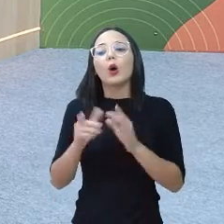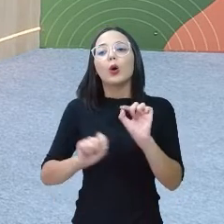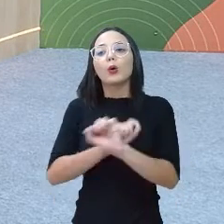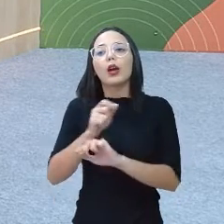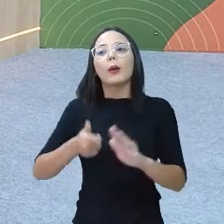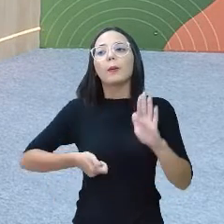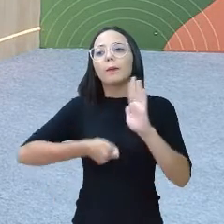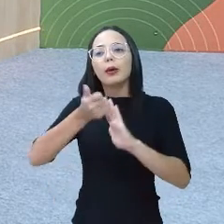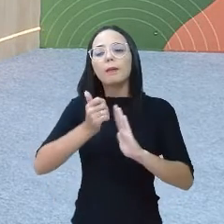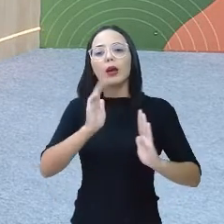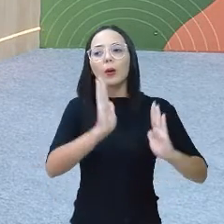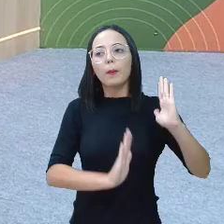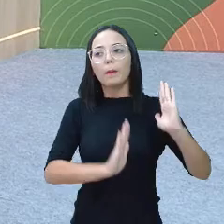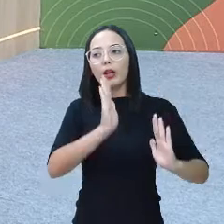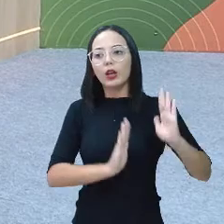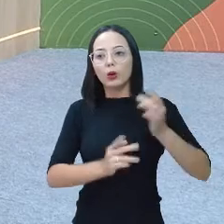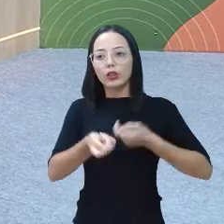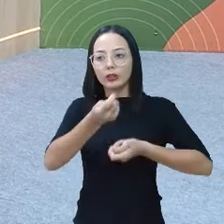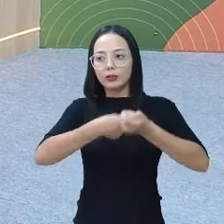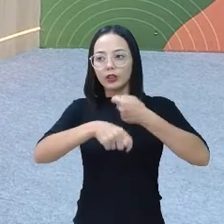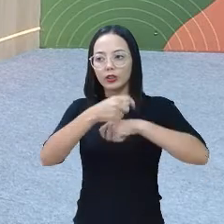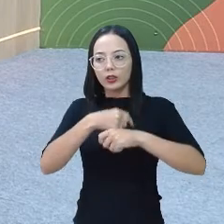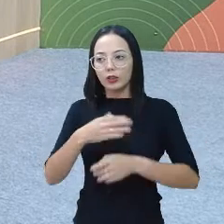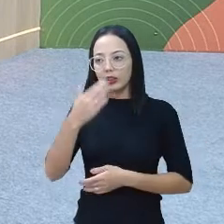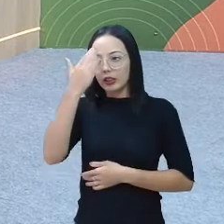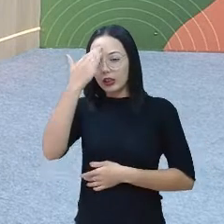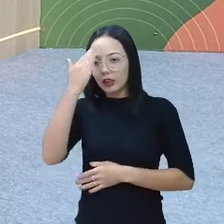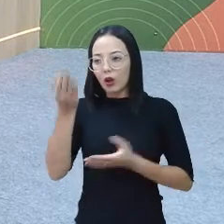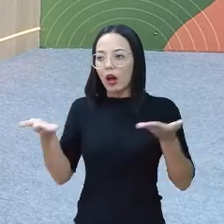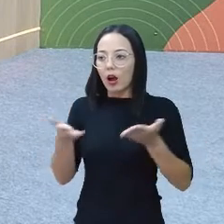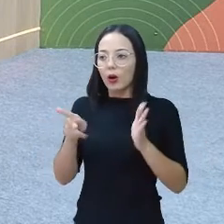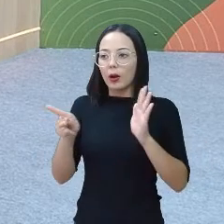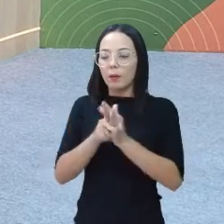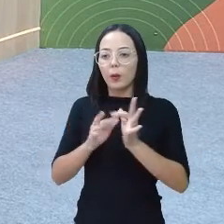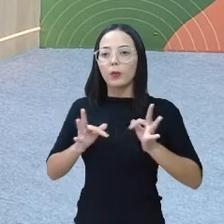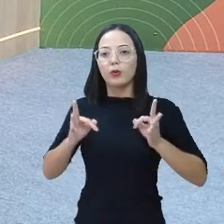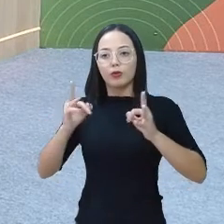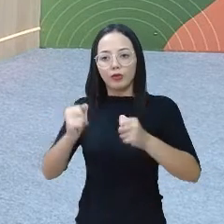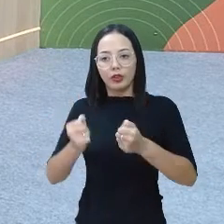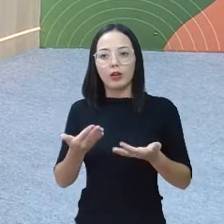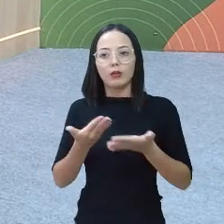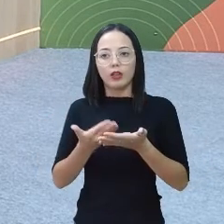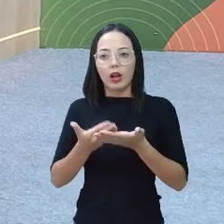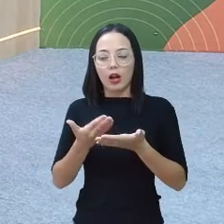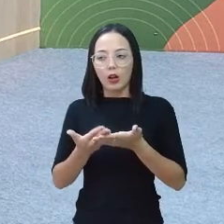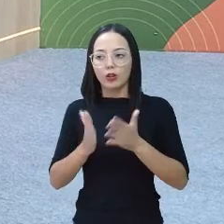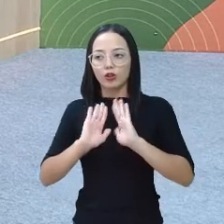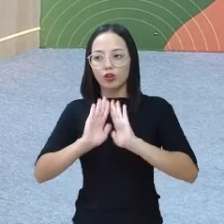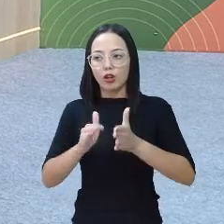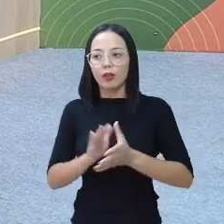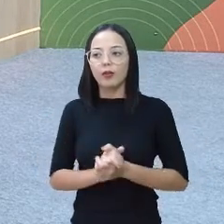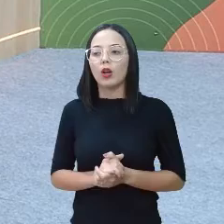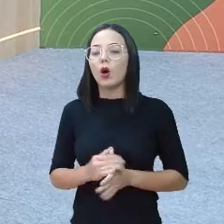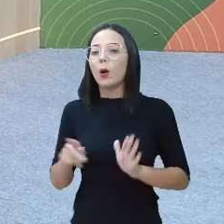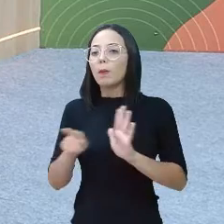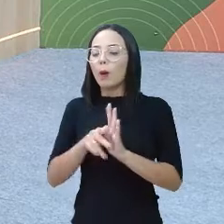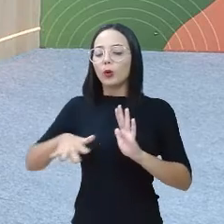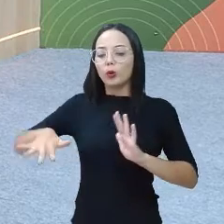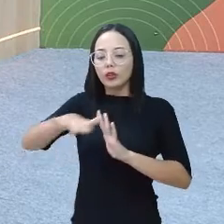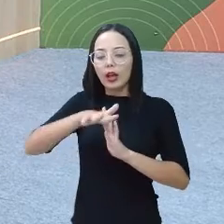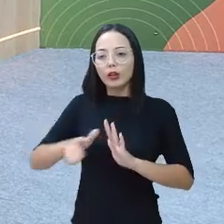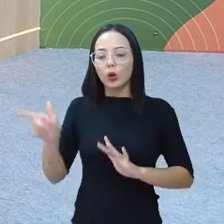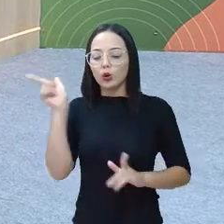primeira fase da administração. E a gente vai caminhar aqui para o final da nossa aula, onde os